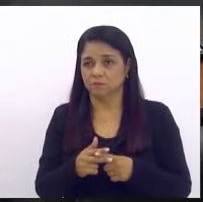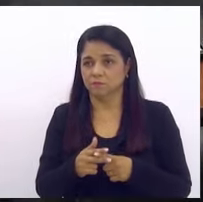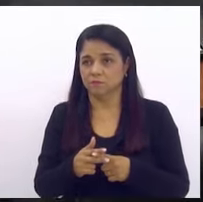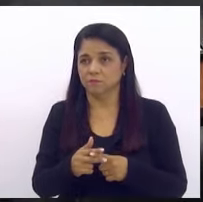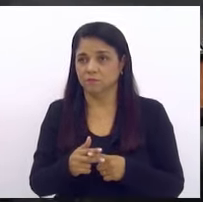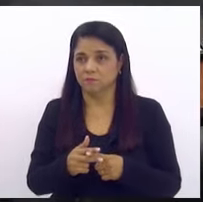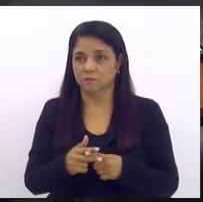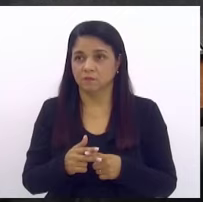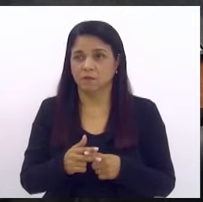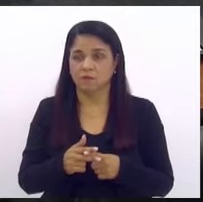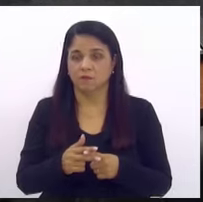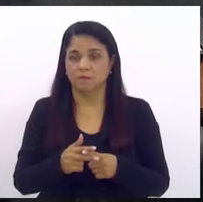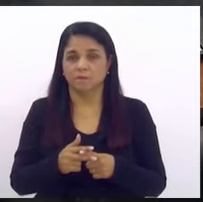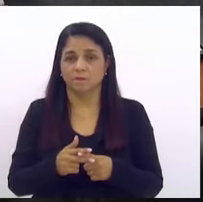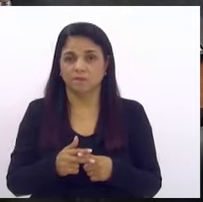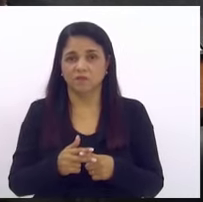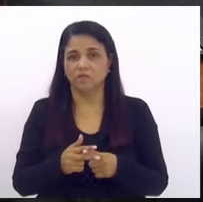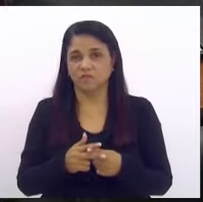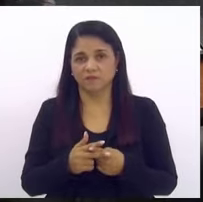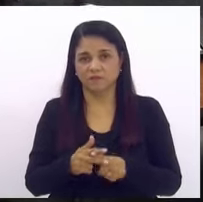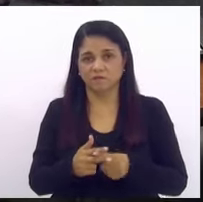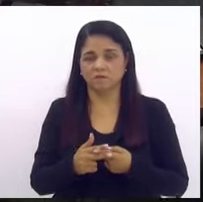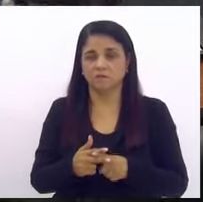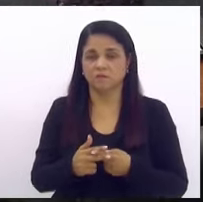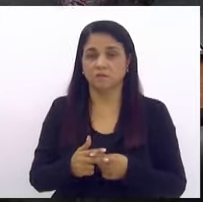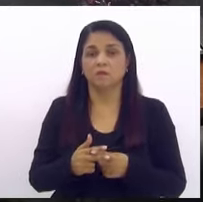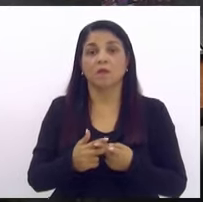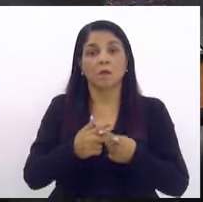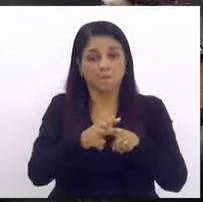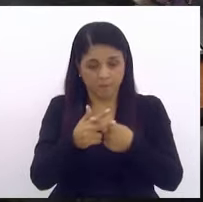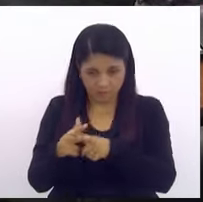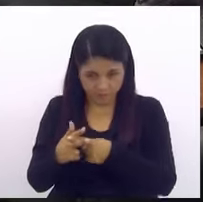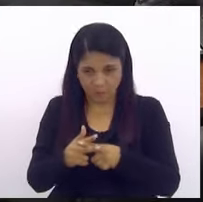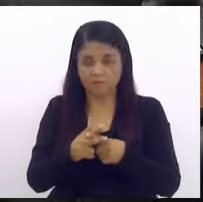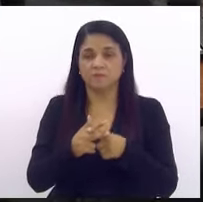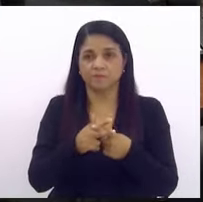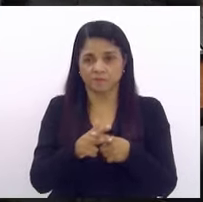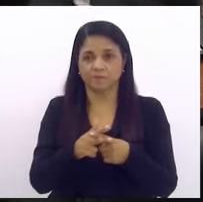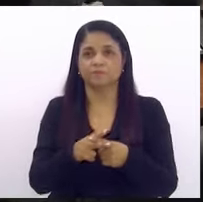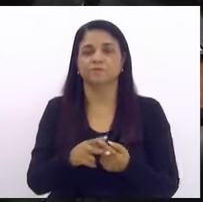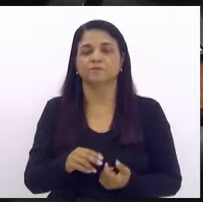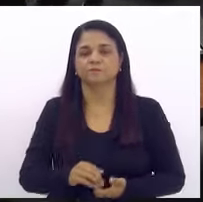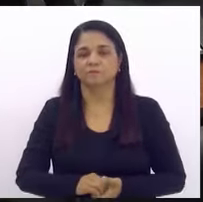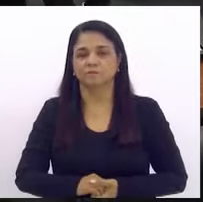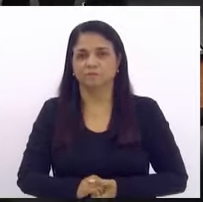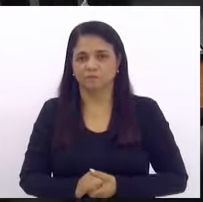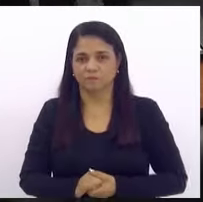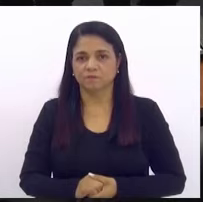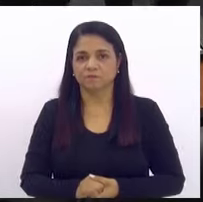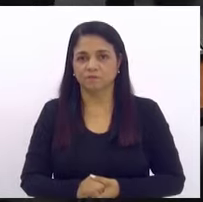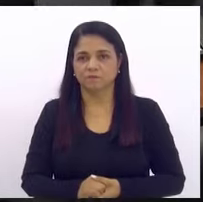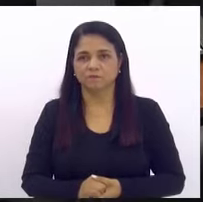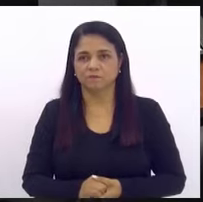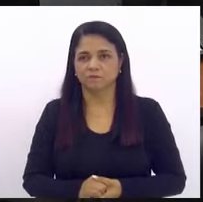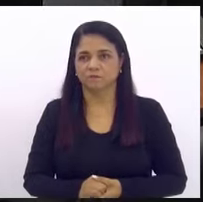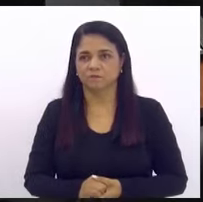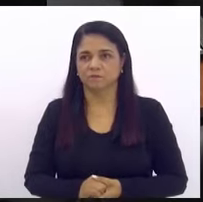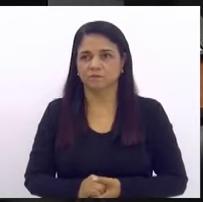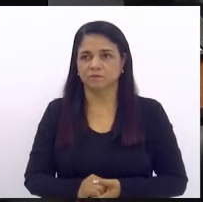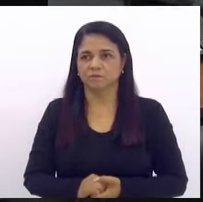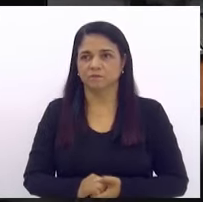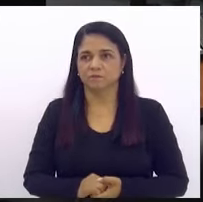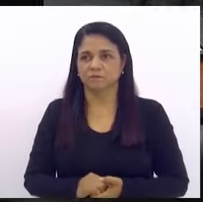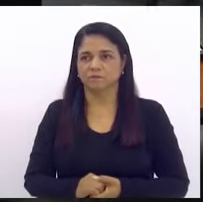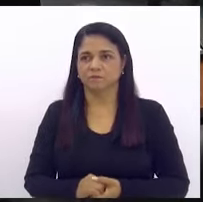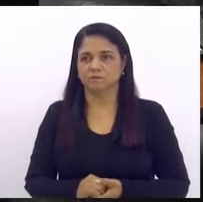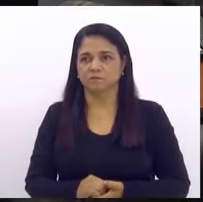Não, na Marta é agora que vai cantar. Pela manutenção, senhor presidente. Isso. Pela manutenção. Marquinhos saiu escrevendo aqui.